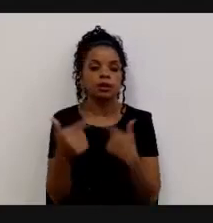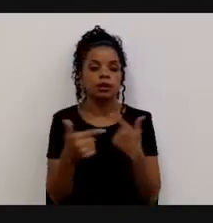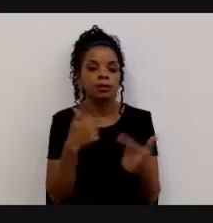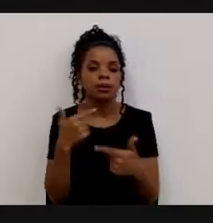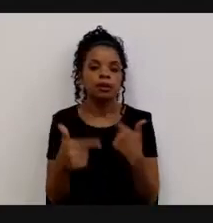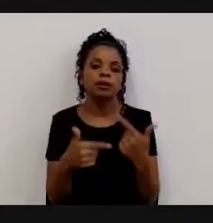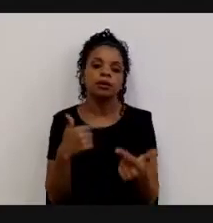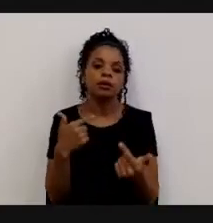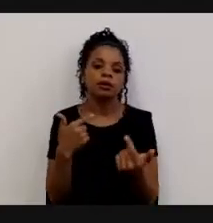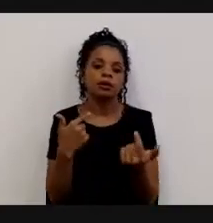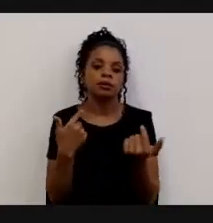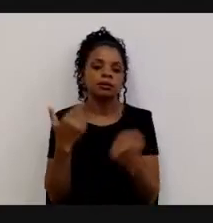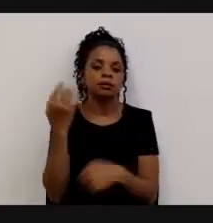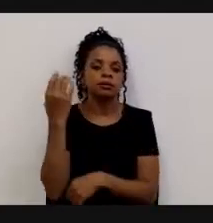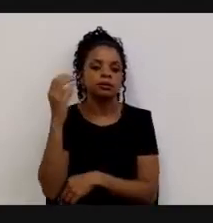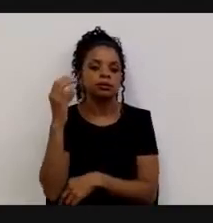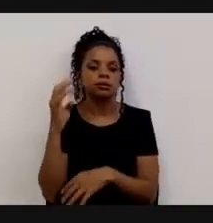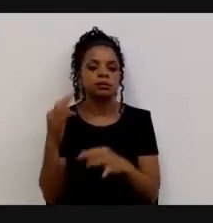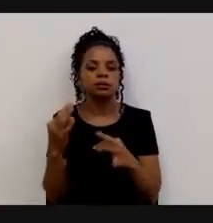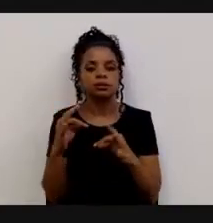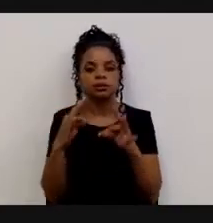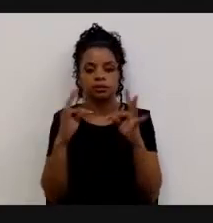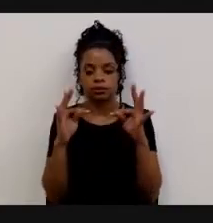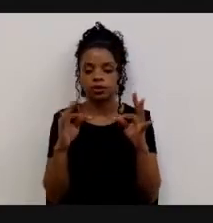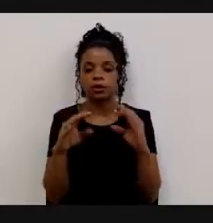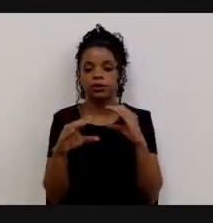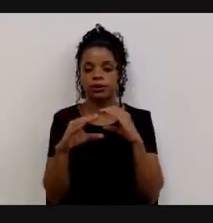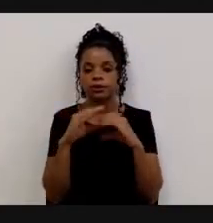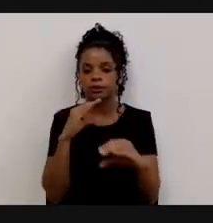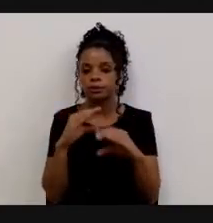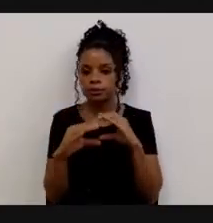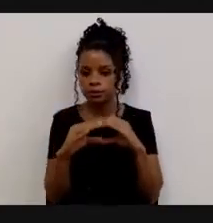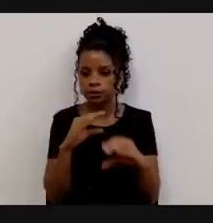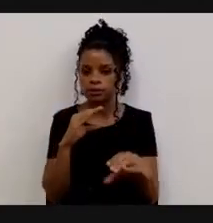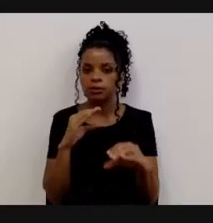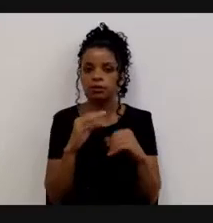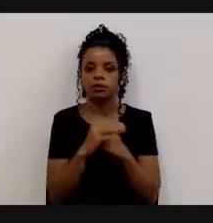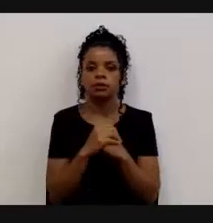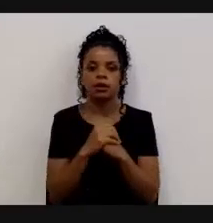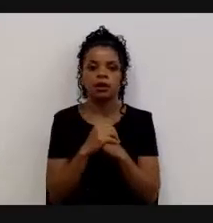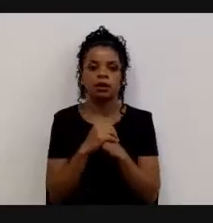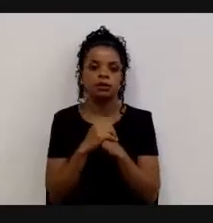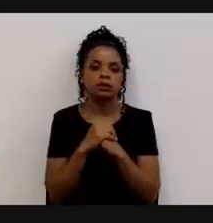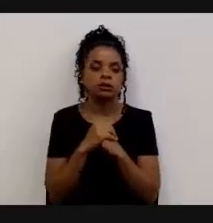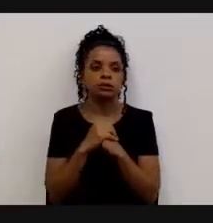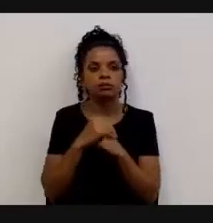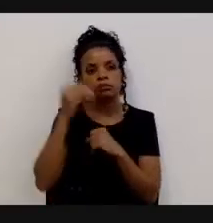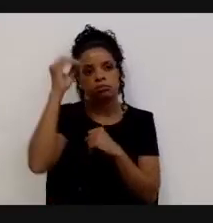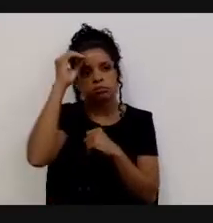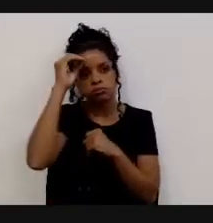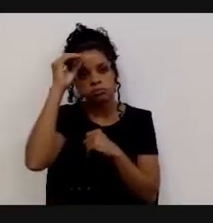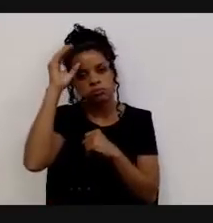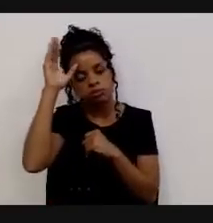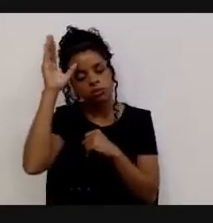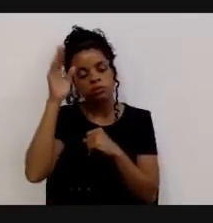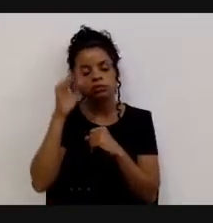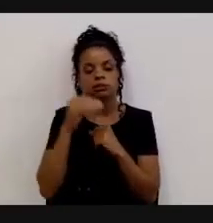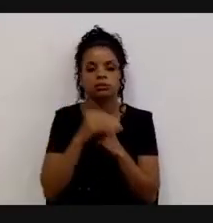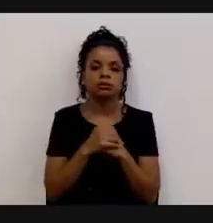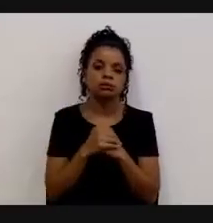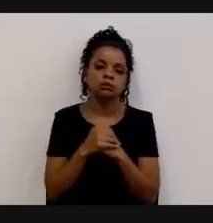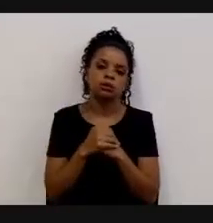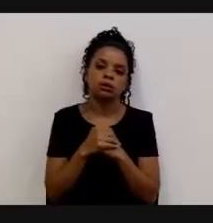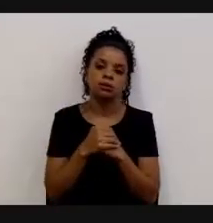ciência e tecnologia, comunicação, propriedade intelectual,